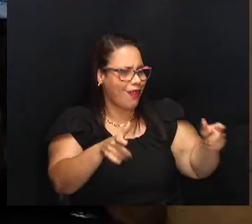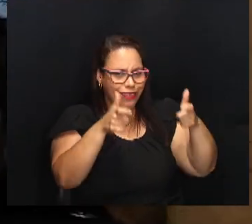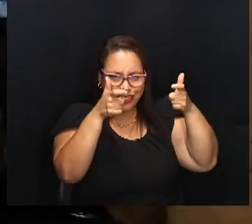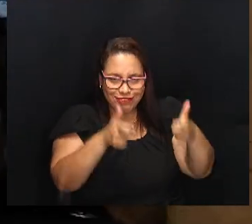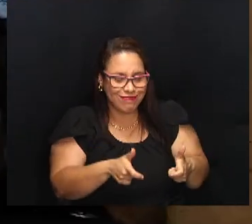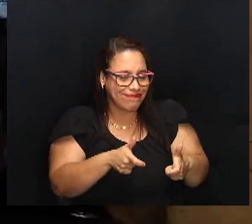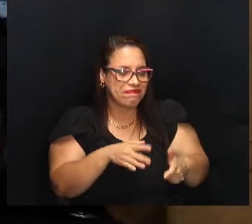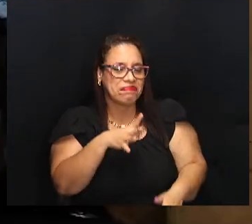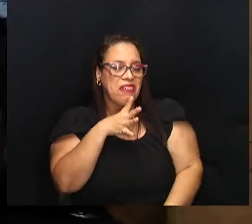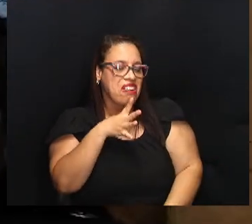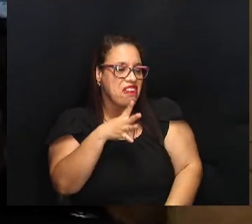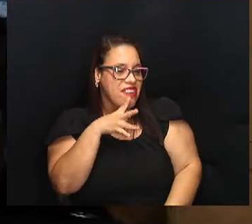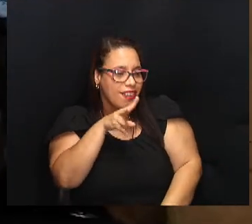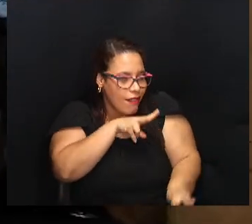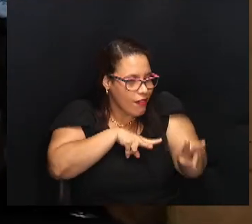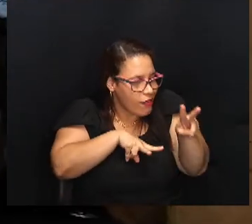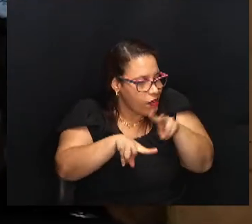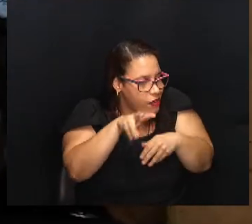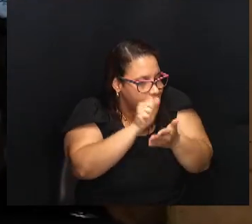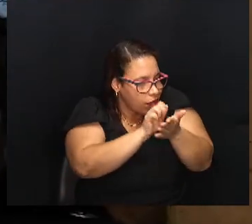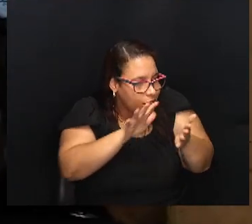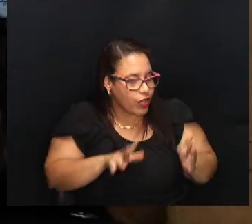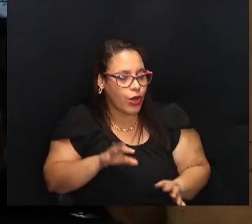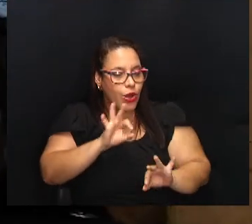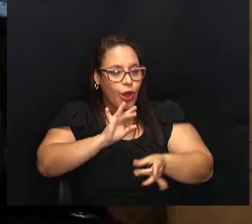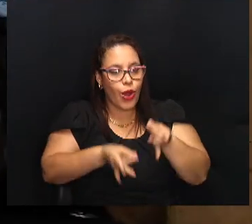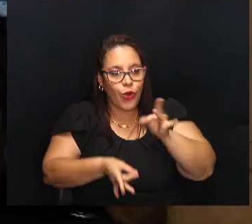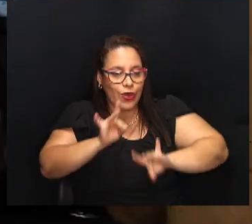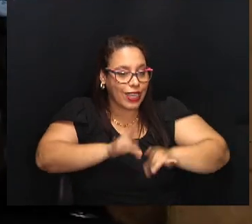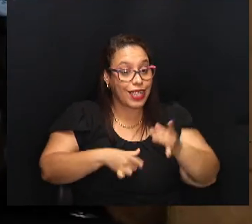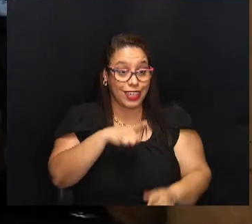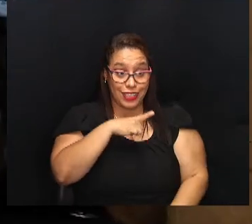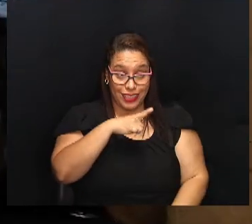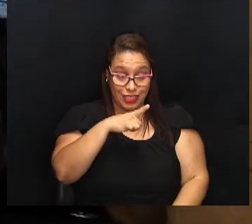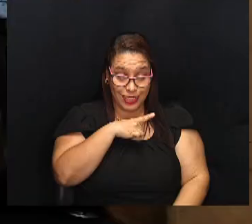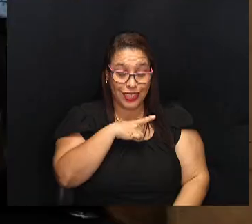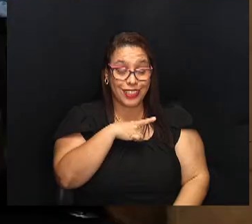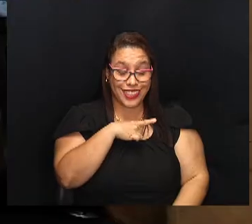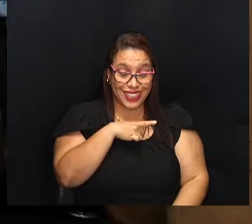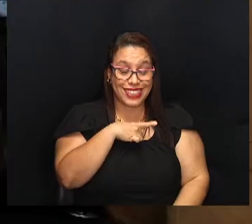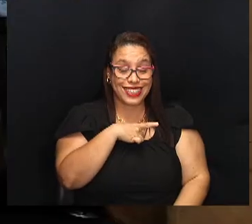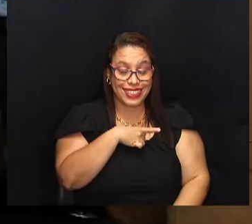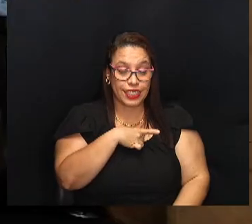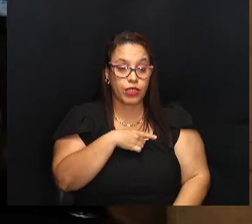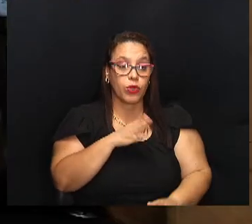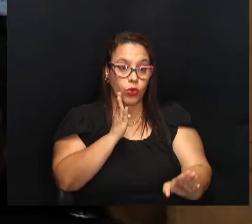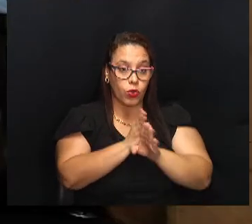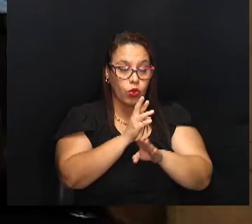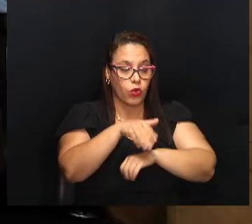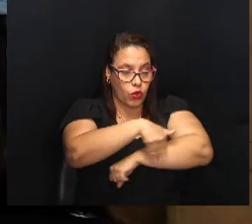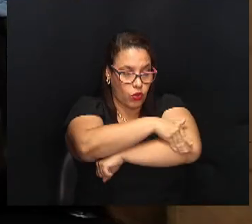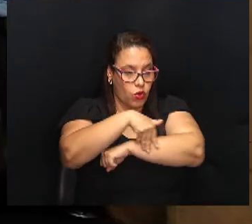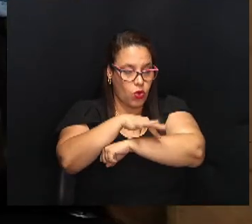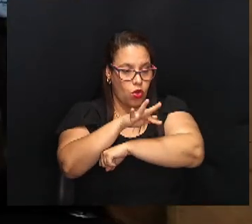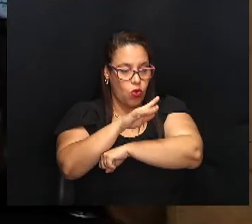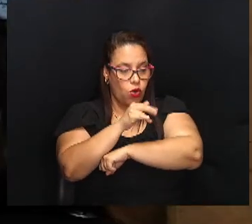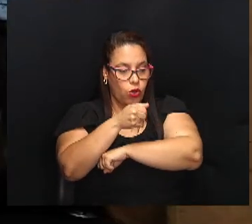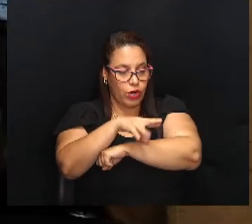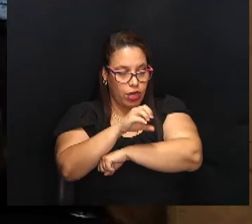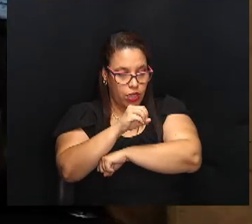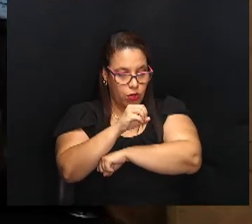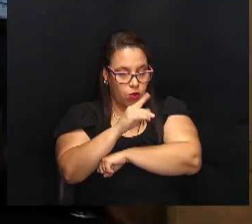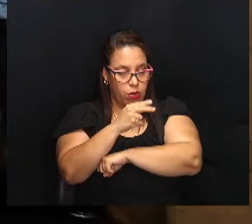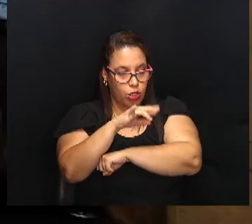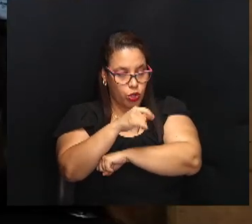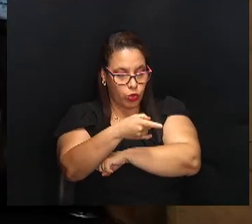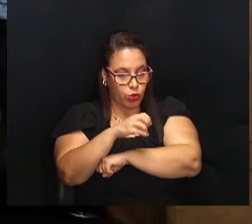para poder conferir as nossas atividades, as oficinas que a gente tem aqui, né? Então a gente está localizado na Rua Floriano Peixoto, número 201,